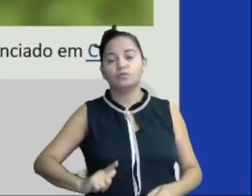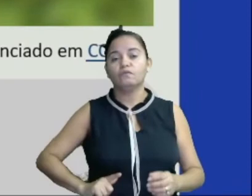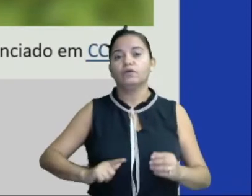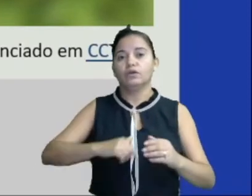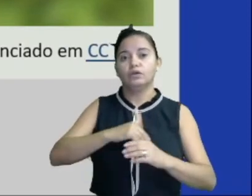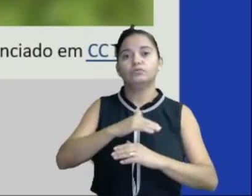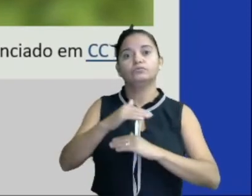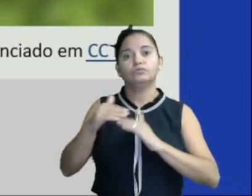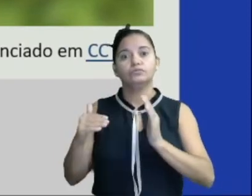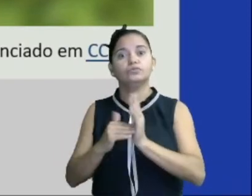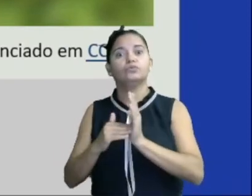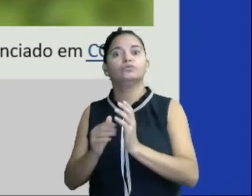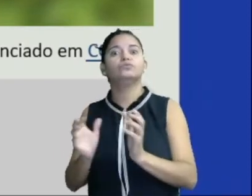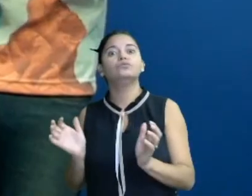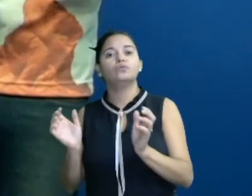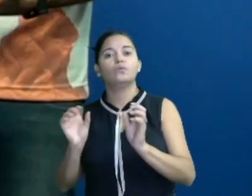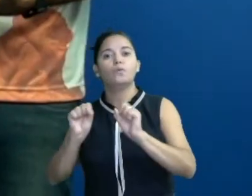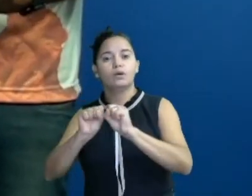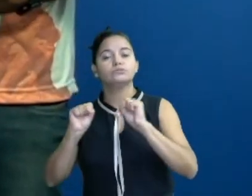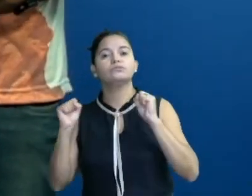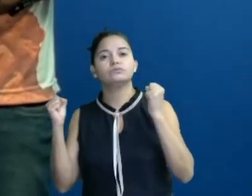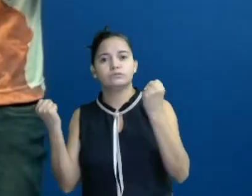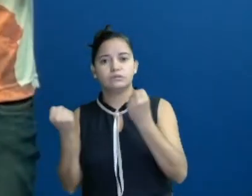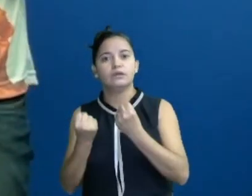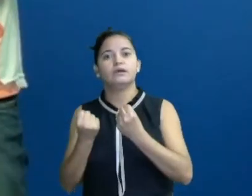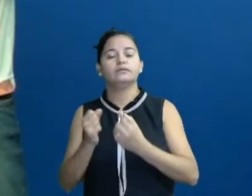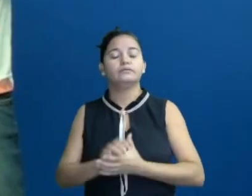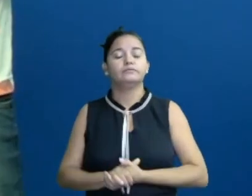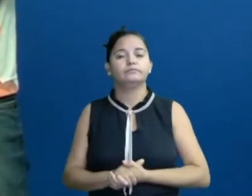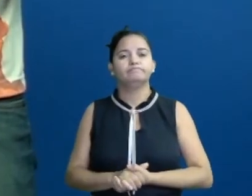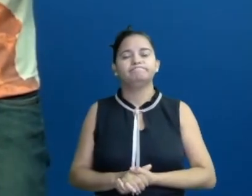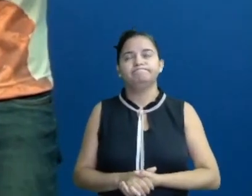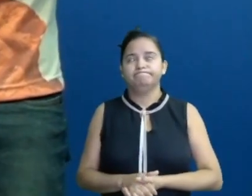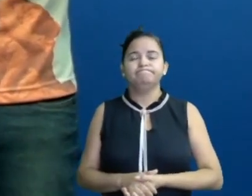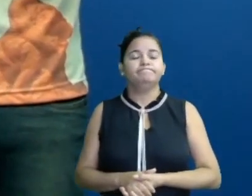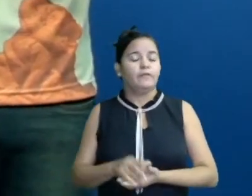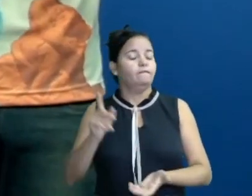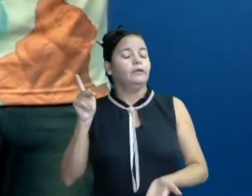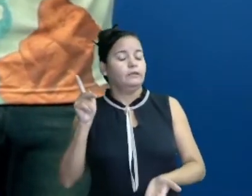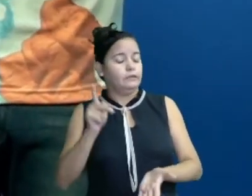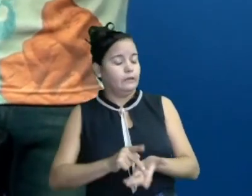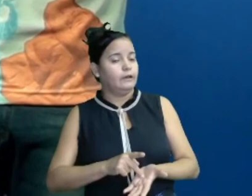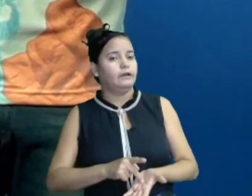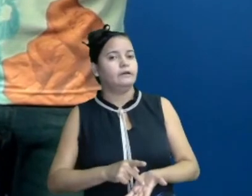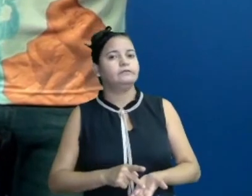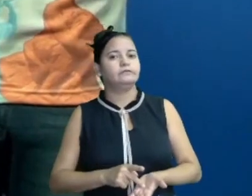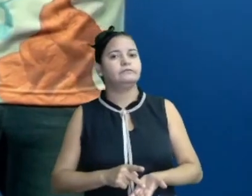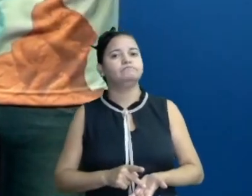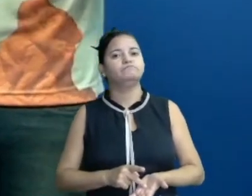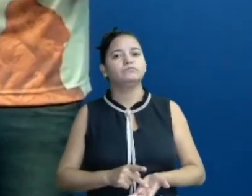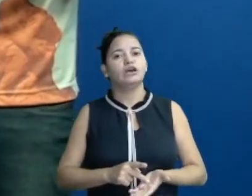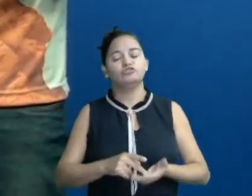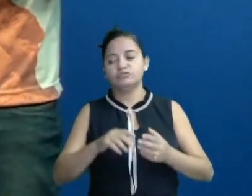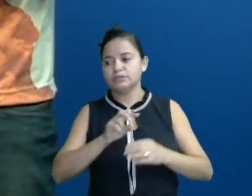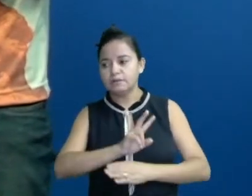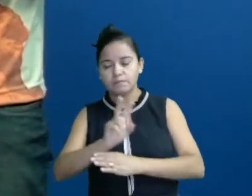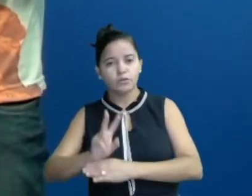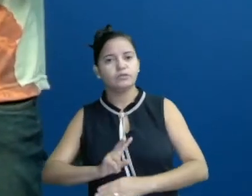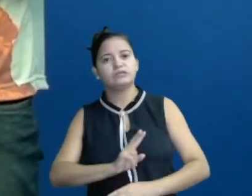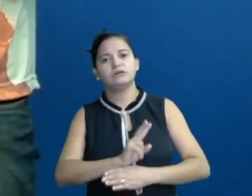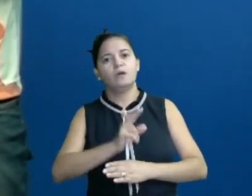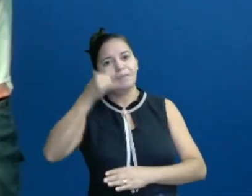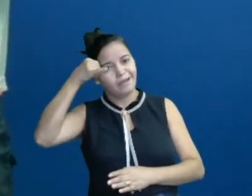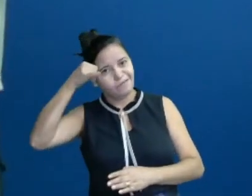certo? Portanto, de fato, a gente precisa ter essa consciência ambiental para tentar evitar esses processos erosivos,